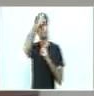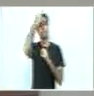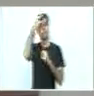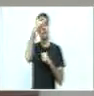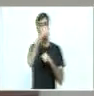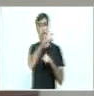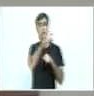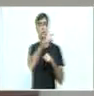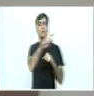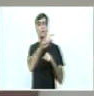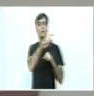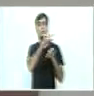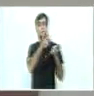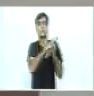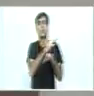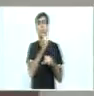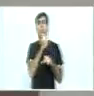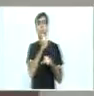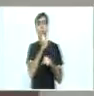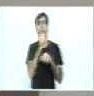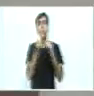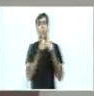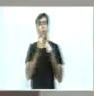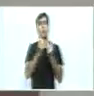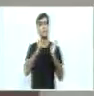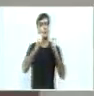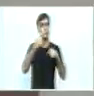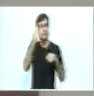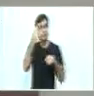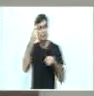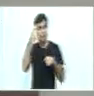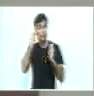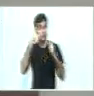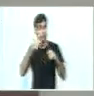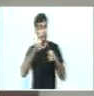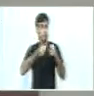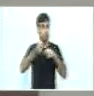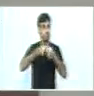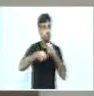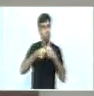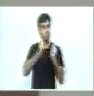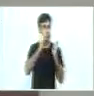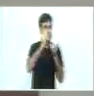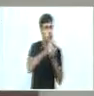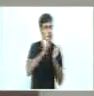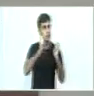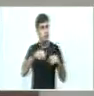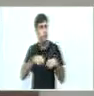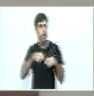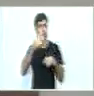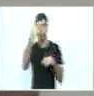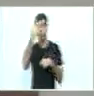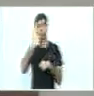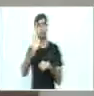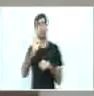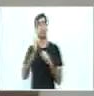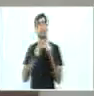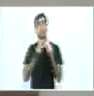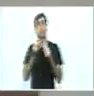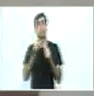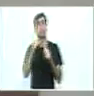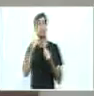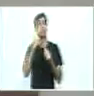tinha feito ainda o impacto financeiro, ou seja, não tinha avaliado o quanto